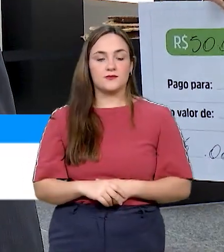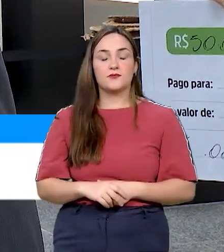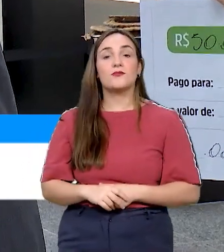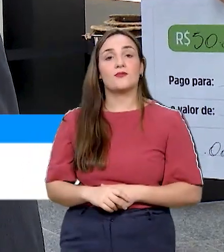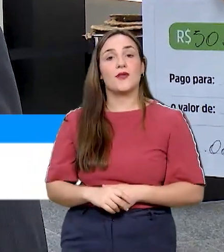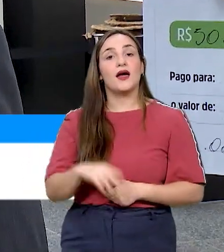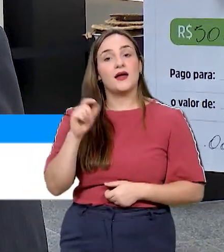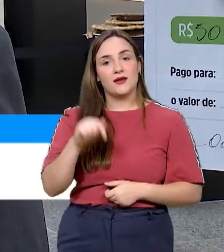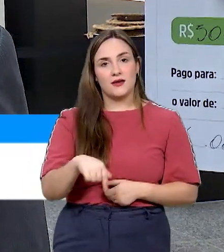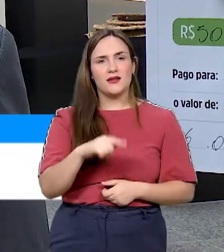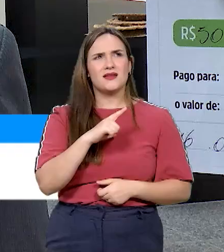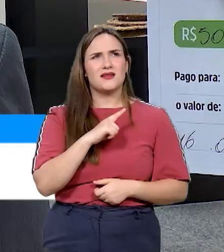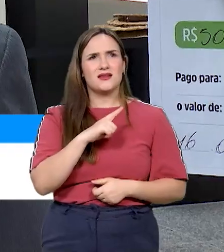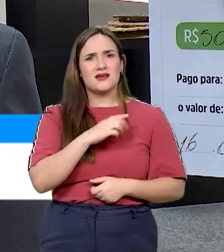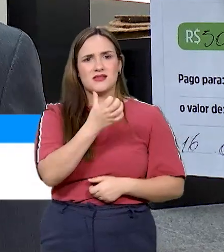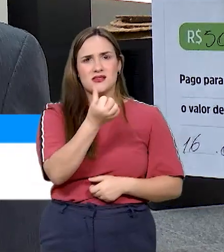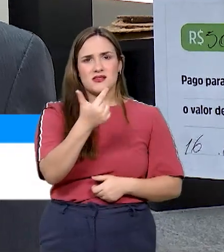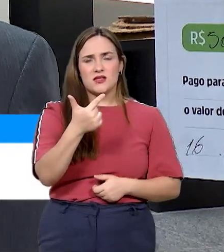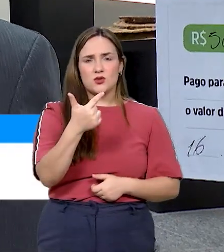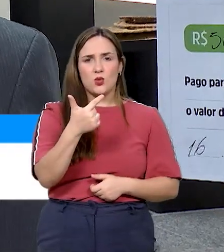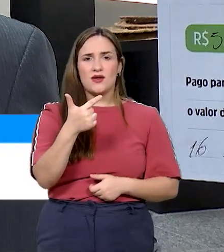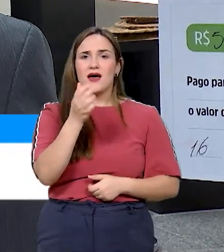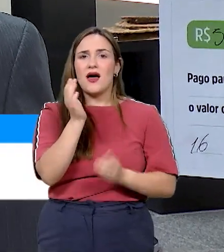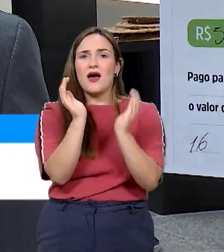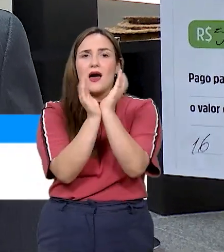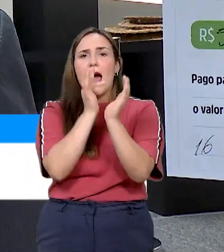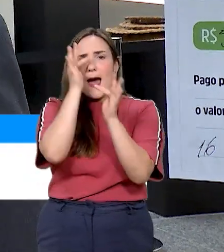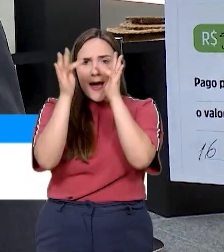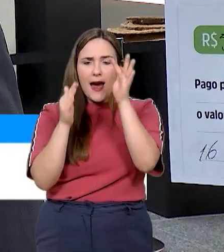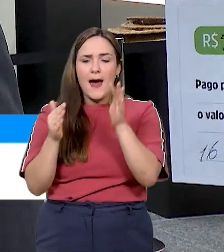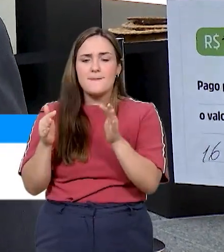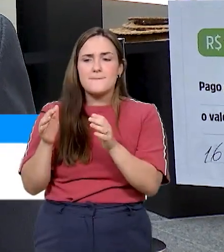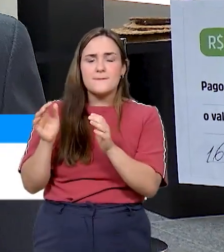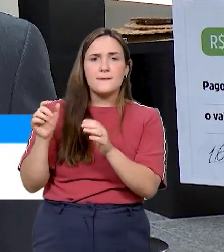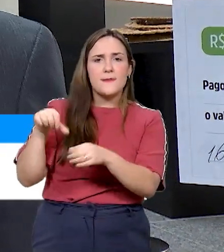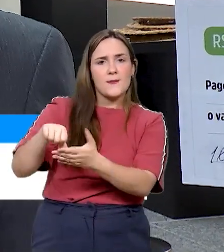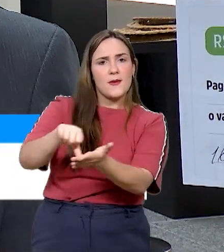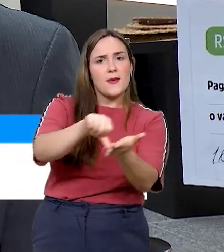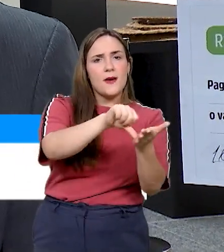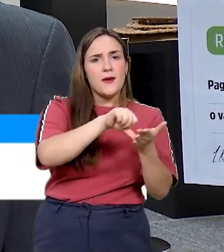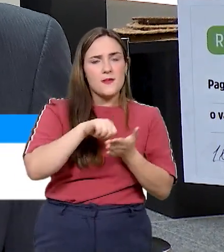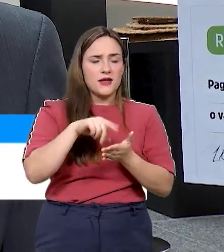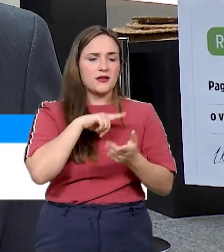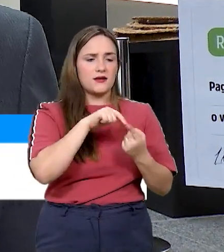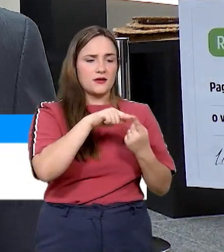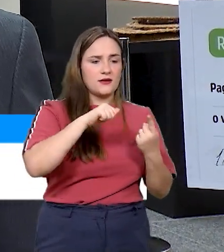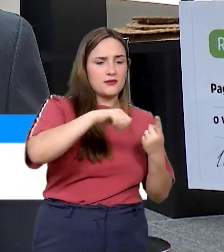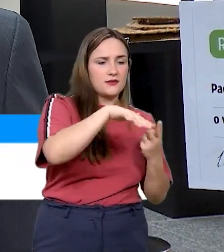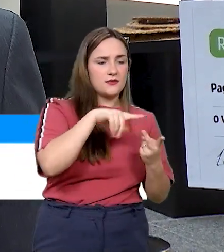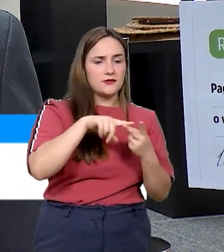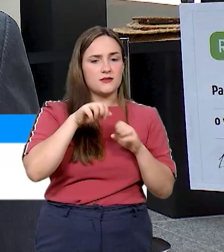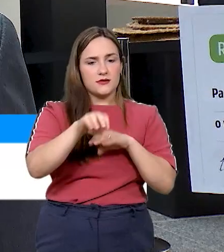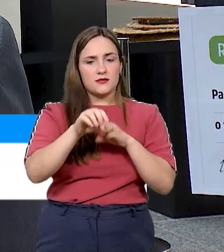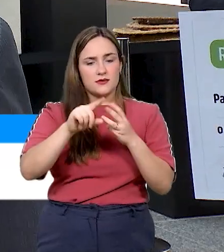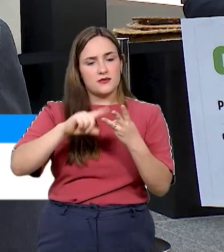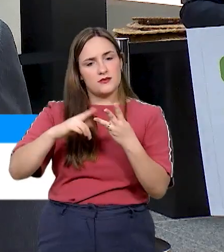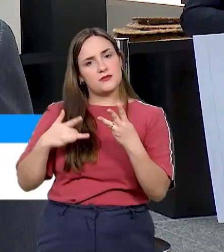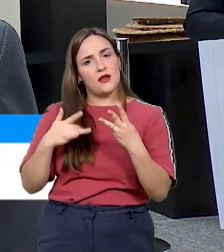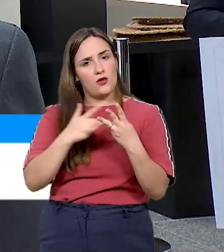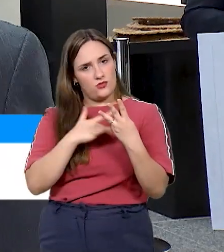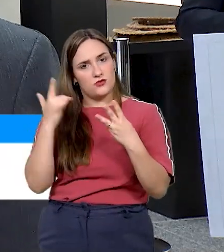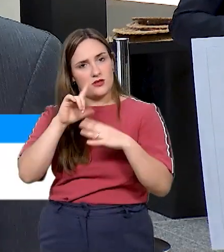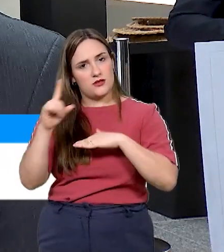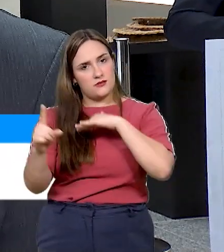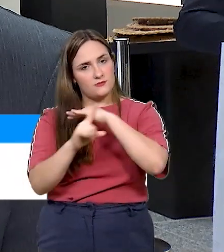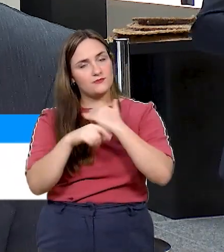nos 79 municípios de Mato Grosso do Sul, nós temos 62 APAES, hoje fazendo atendimento no tripé, assistência social,